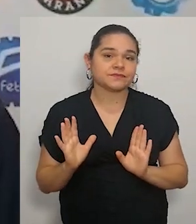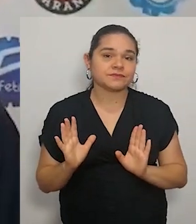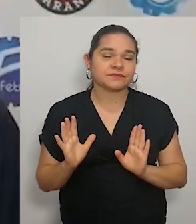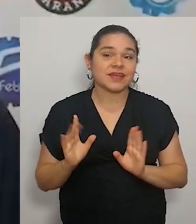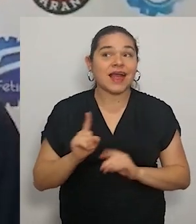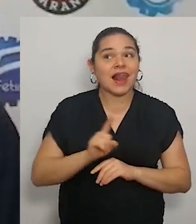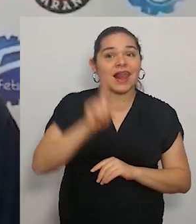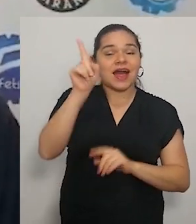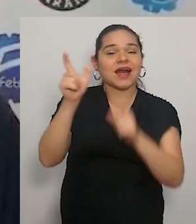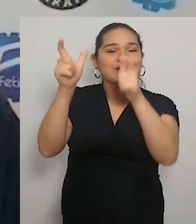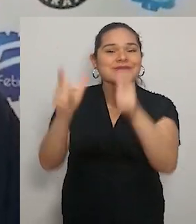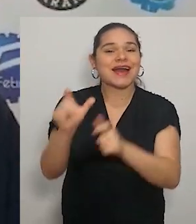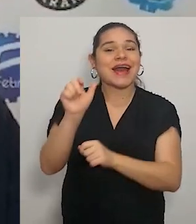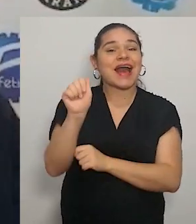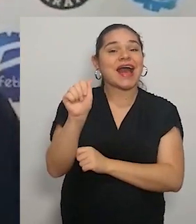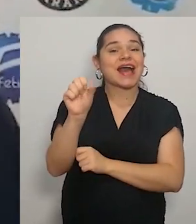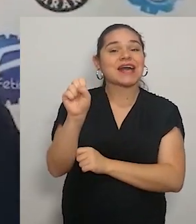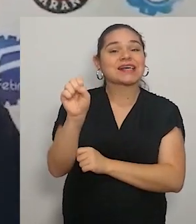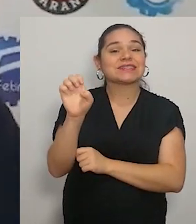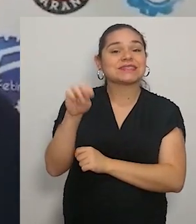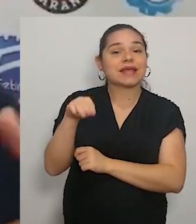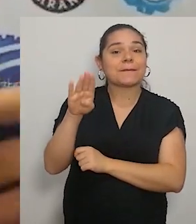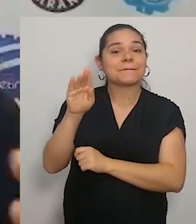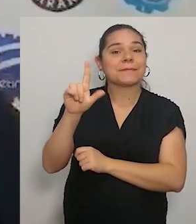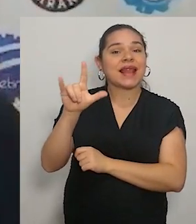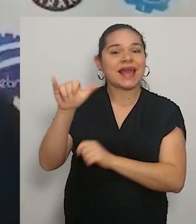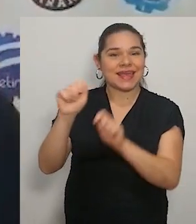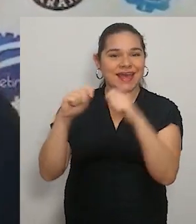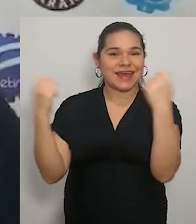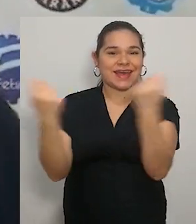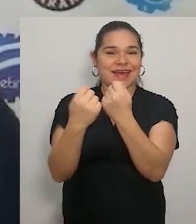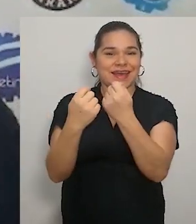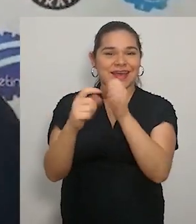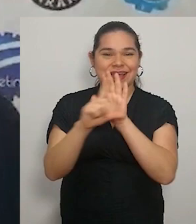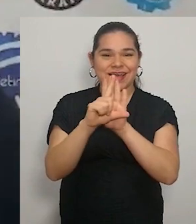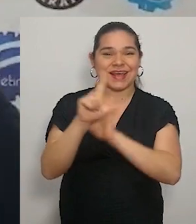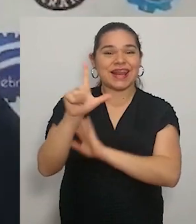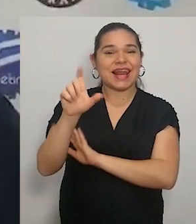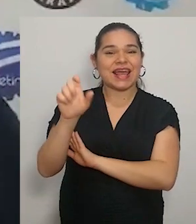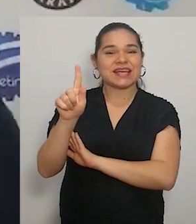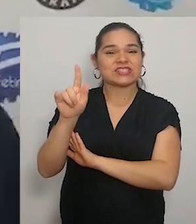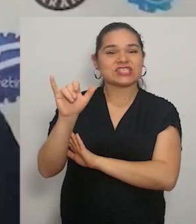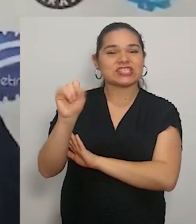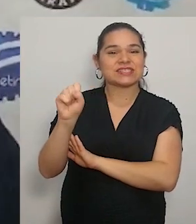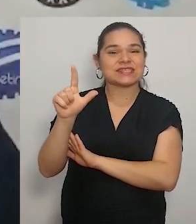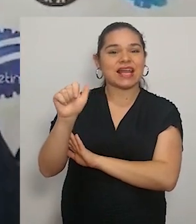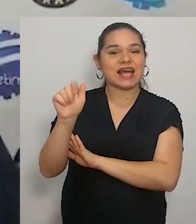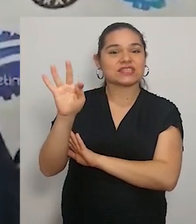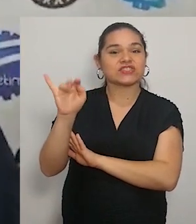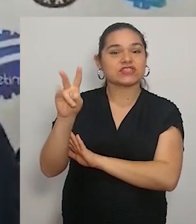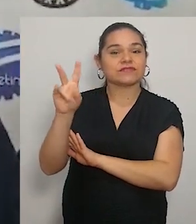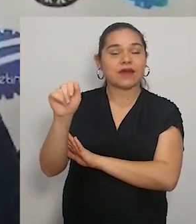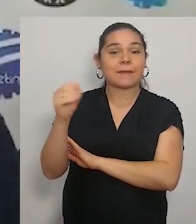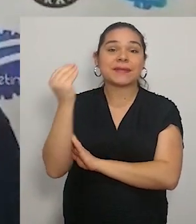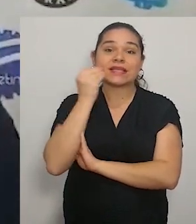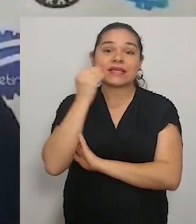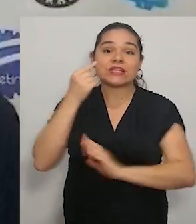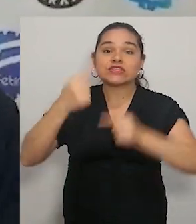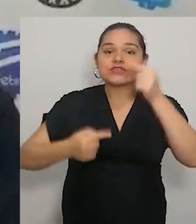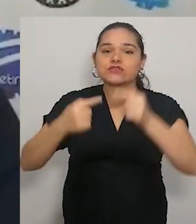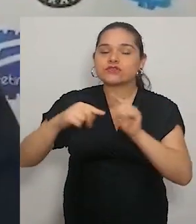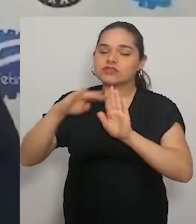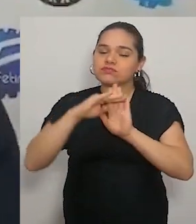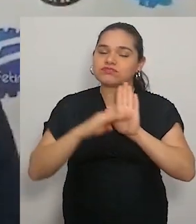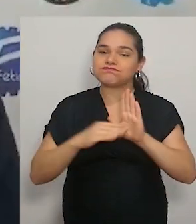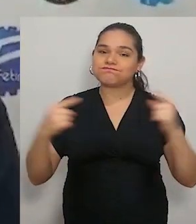assembleia legislativa para tentar voltar a discutir um meio-termo que seja importante para a empresa